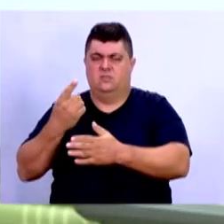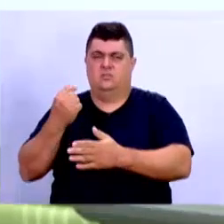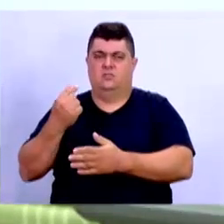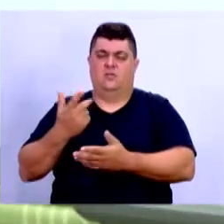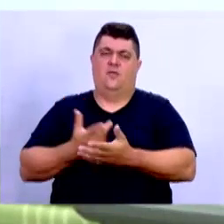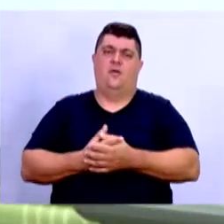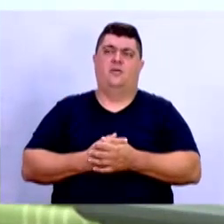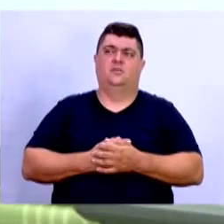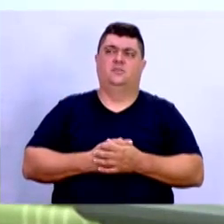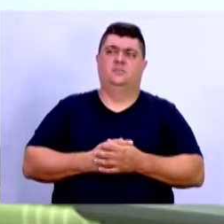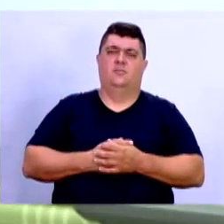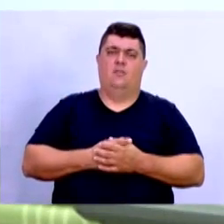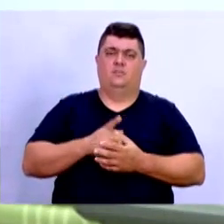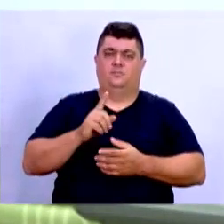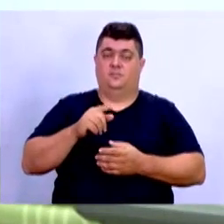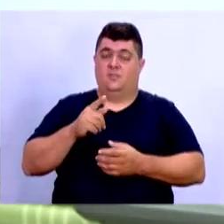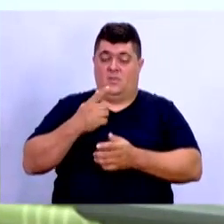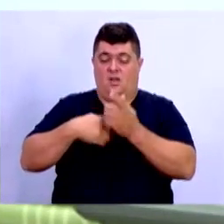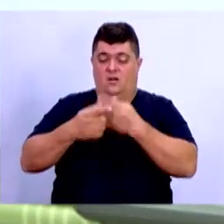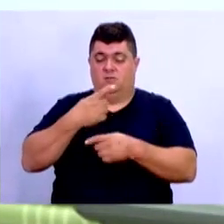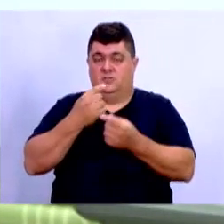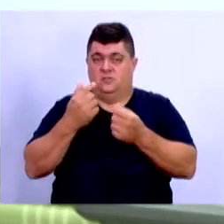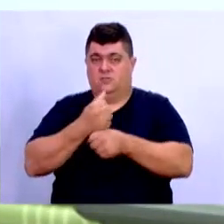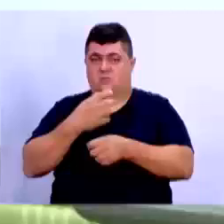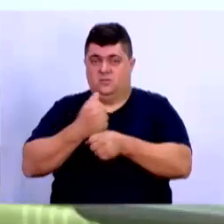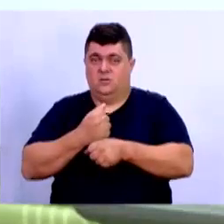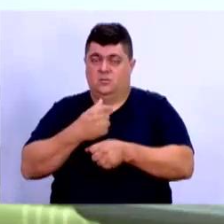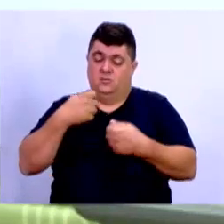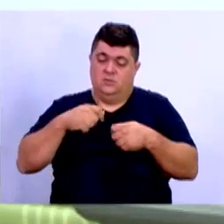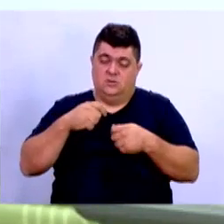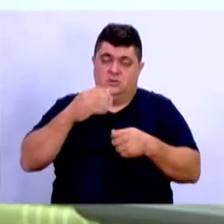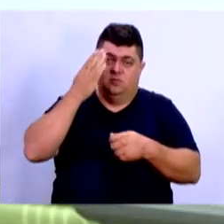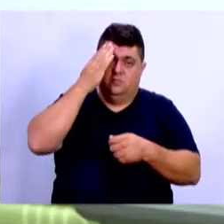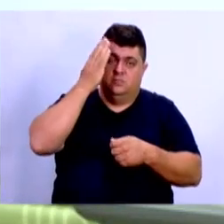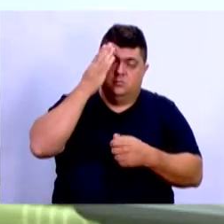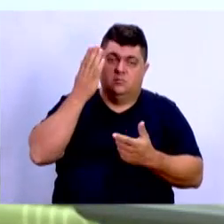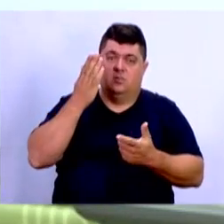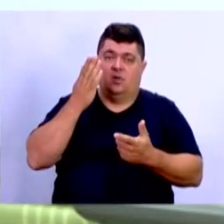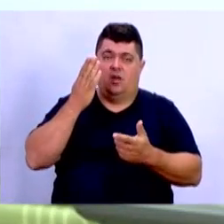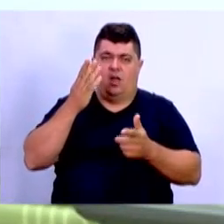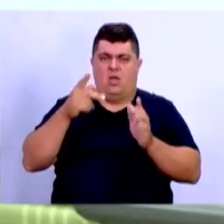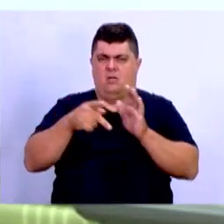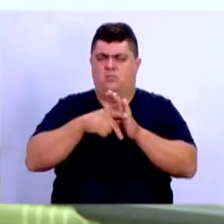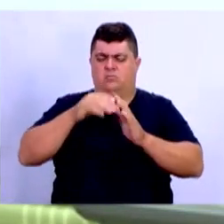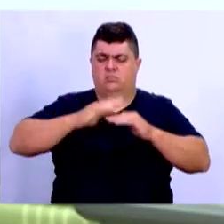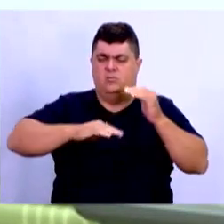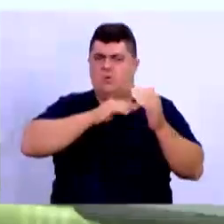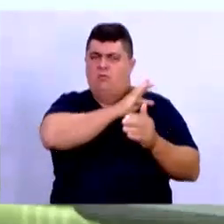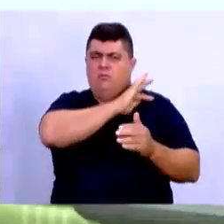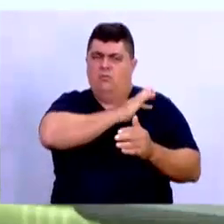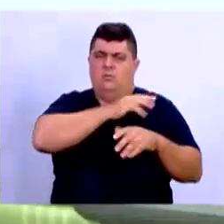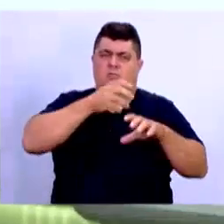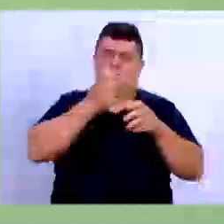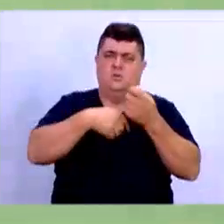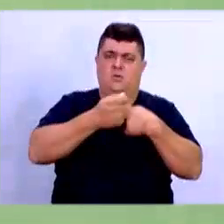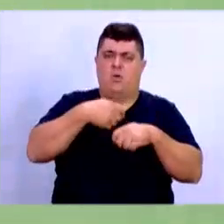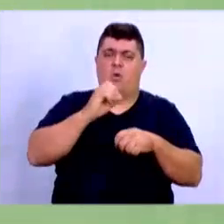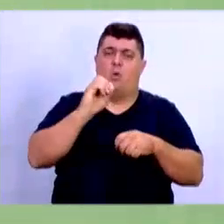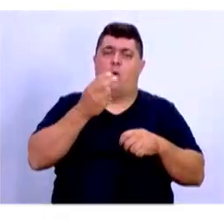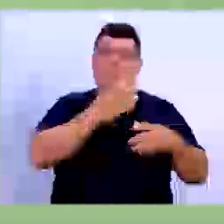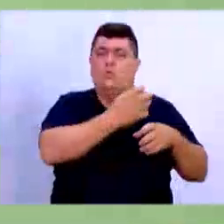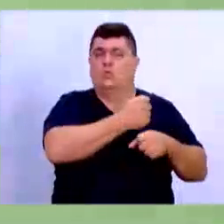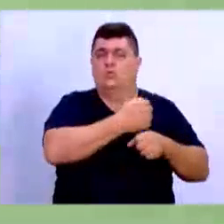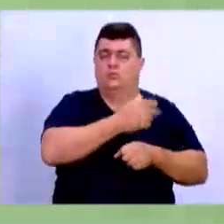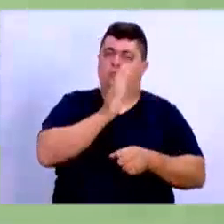orçamento. Então, o gestor financeiro, ele tem que estar bem alinhado. Geralmente é um profissional da área de administração ou da contabilidade que